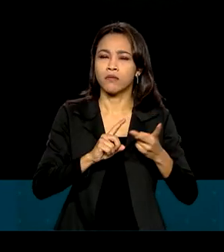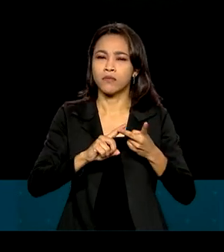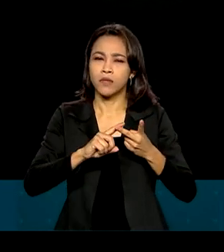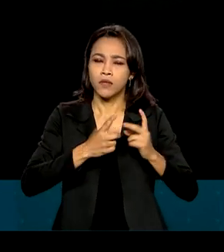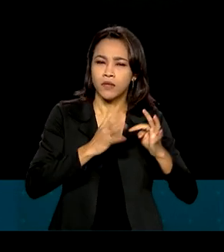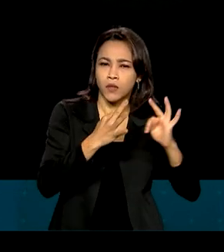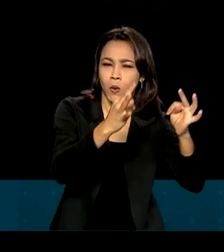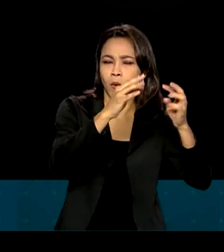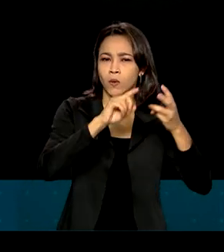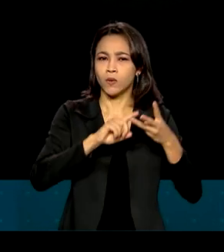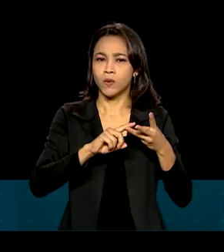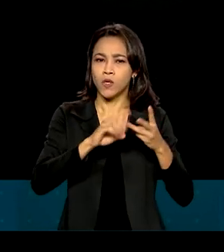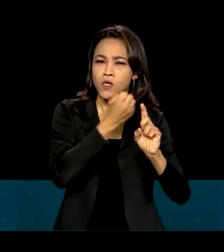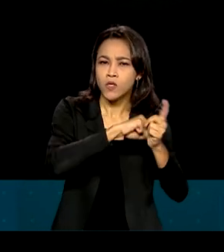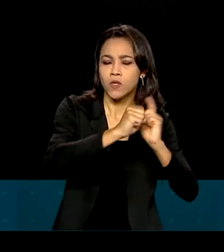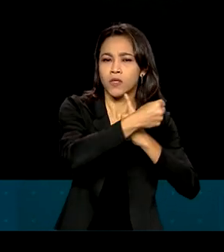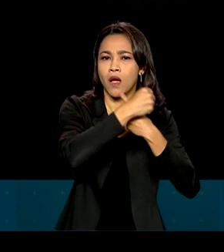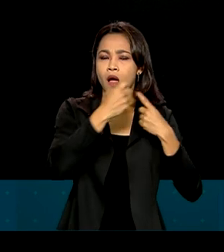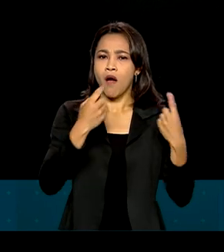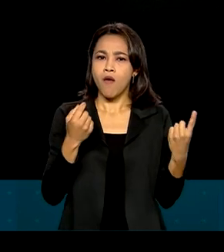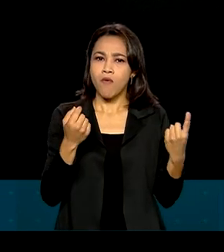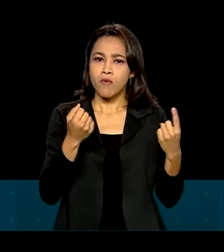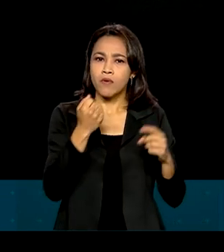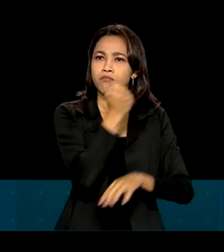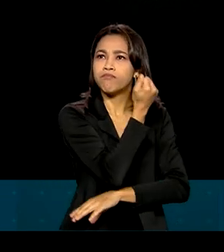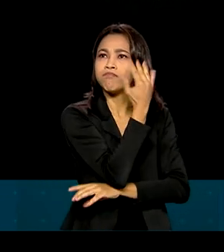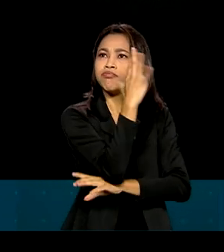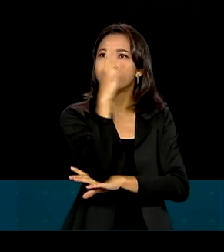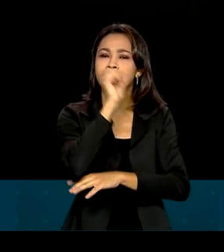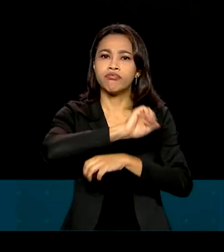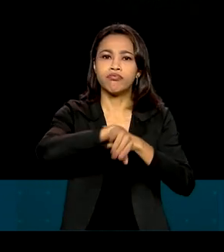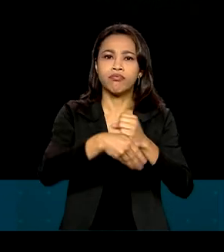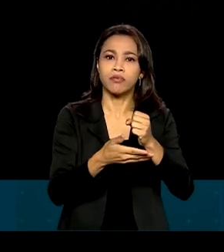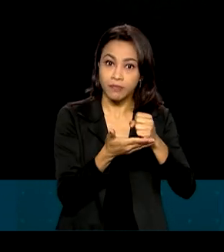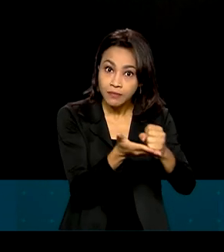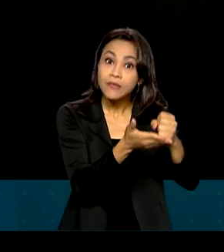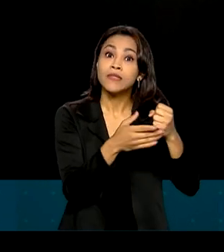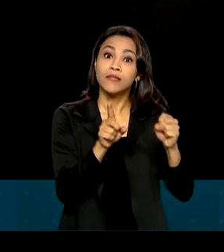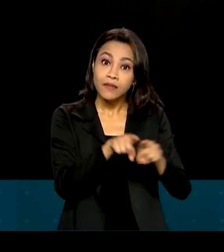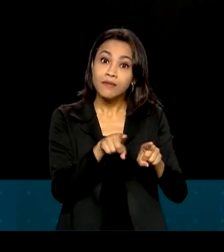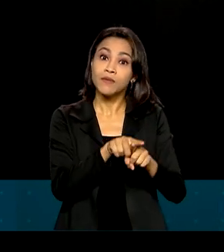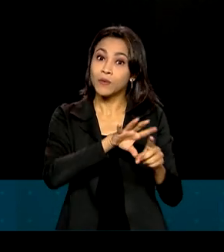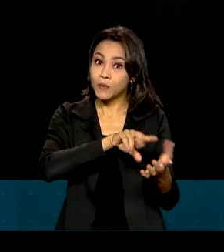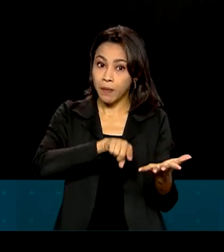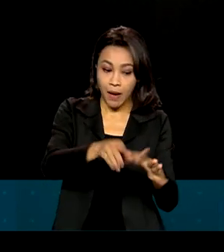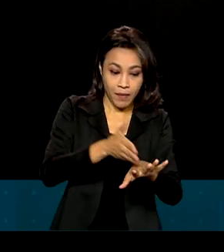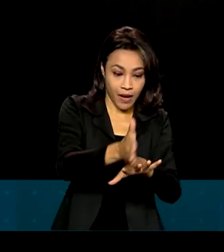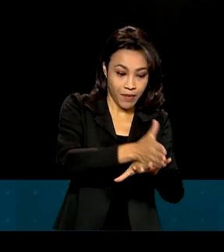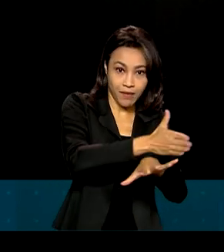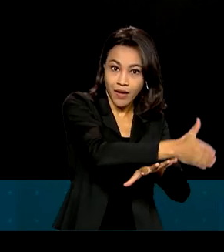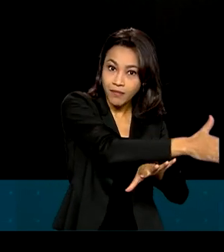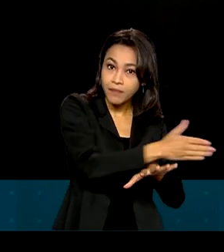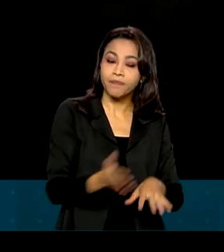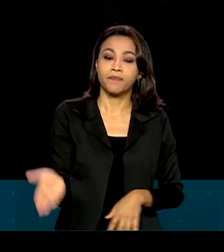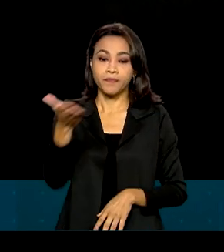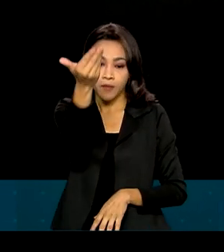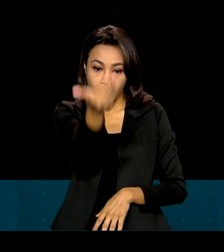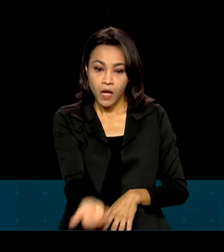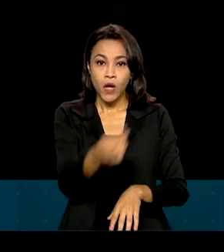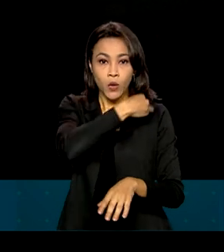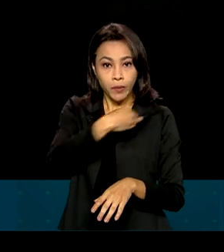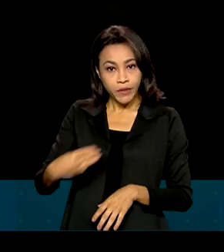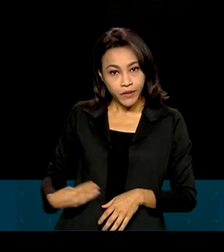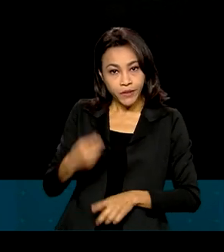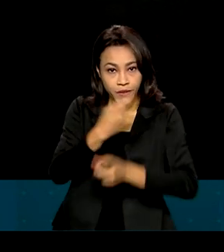tecnológico do capital social no capital Ambiental do Capital reputacional o Ministro da Economia também ressaltou a importância